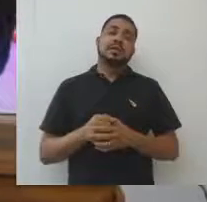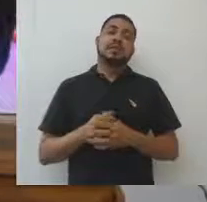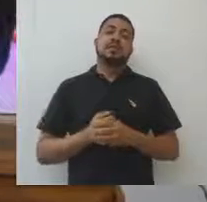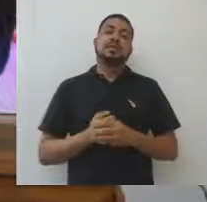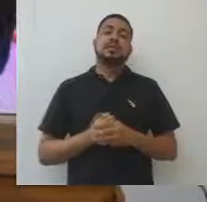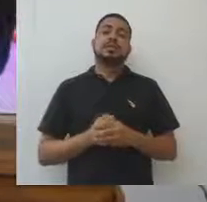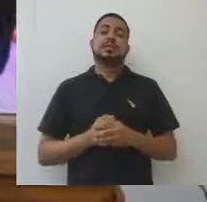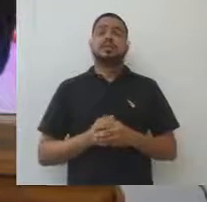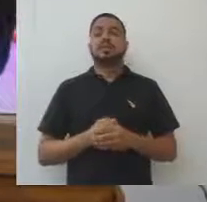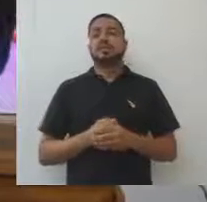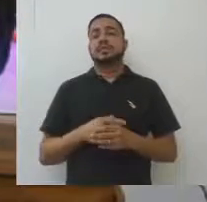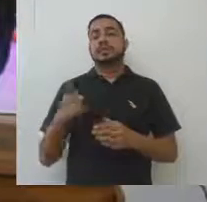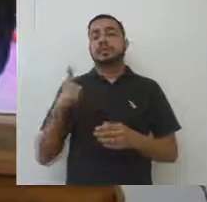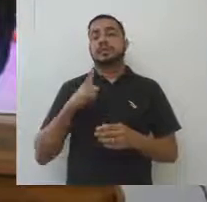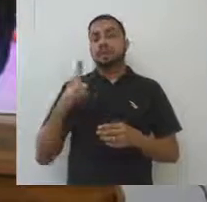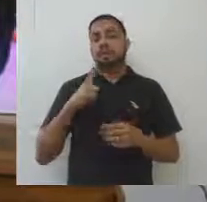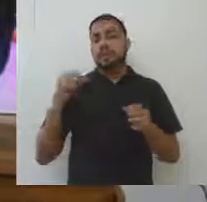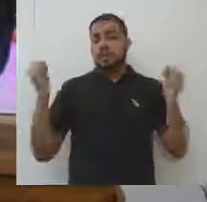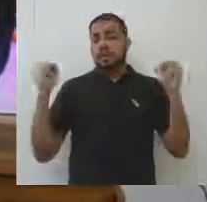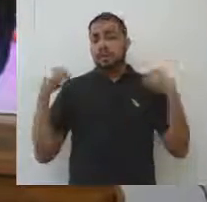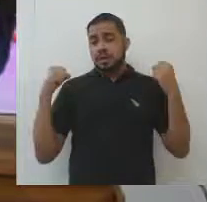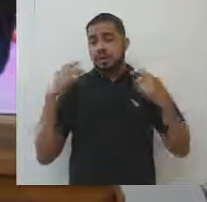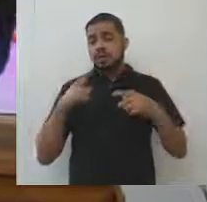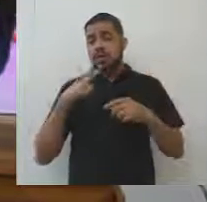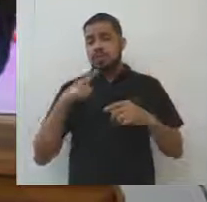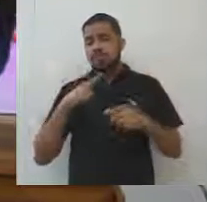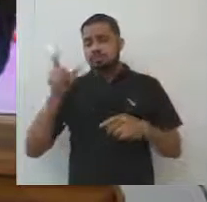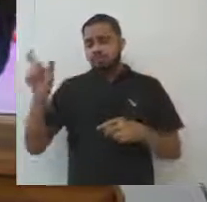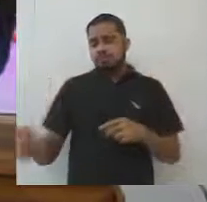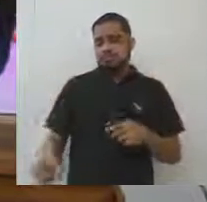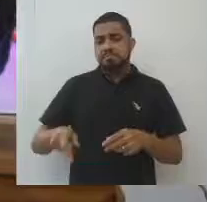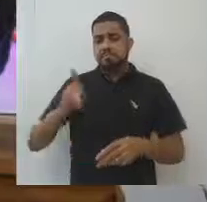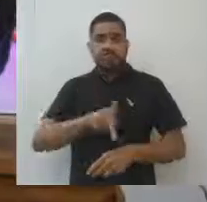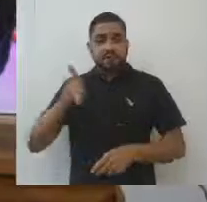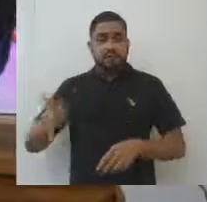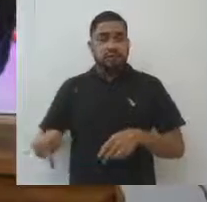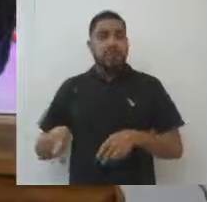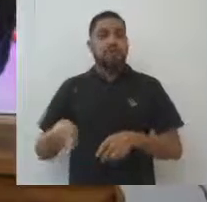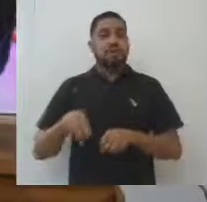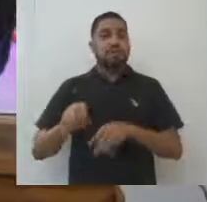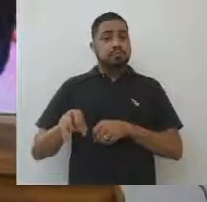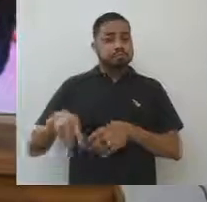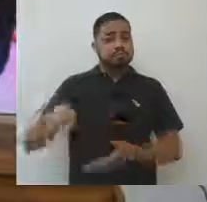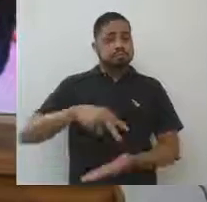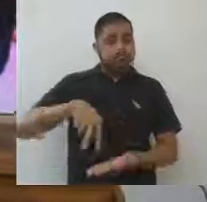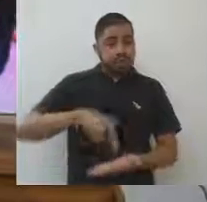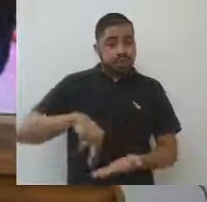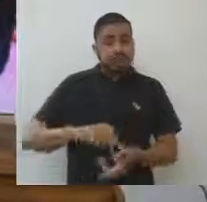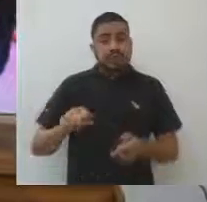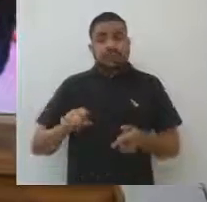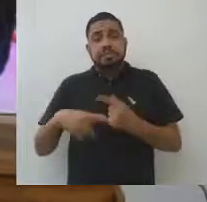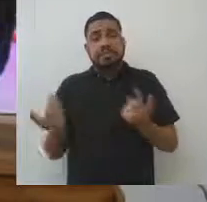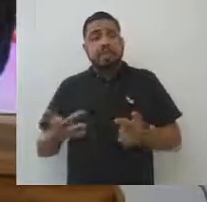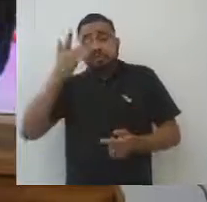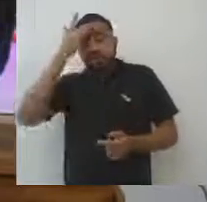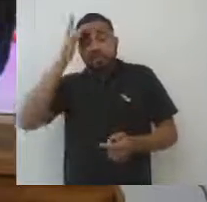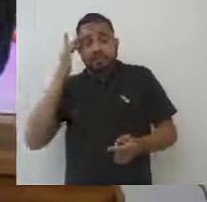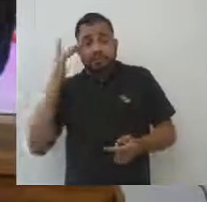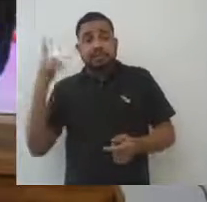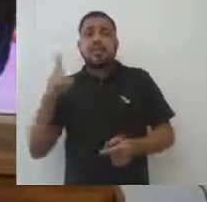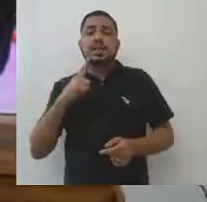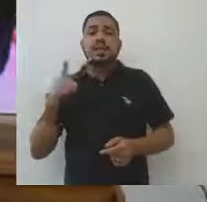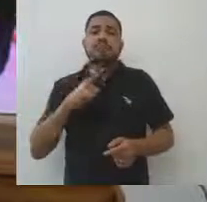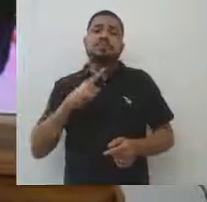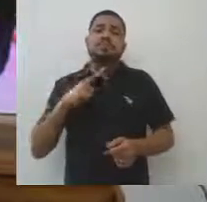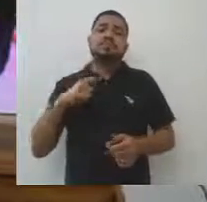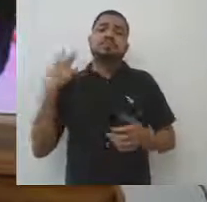atuação na academia, ela como personal dance, como professora de dança, mas para as pessoas que estavam, elas estavam ali